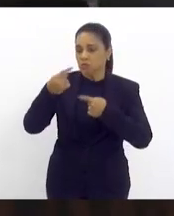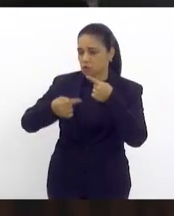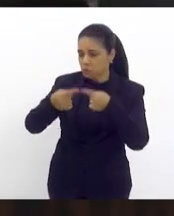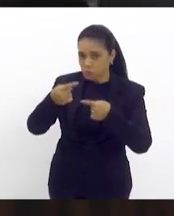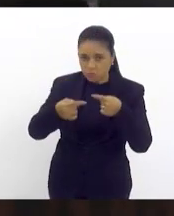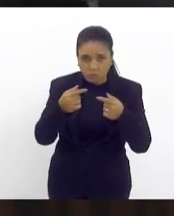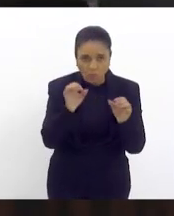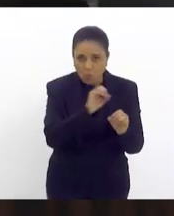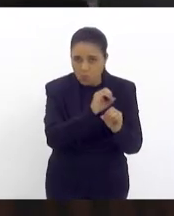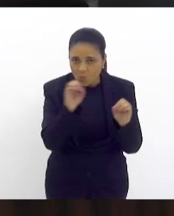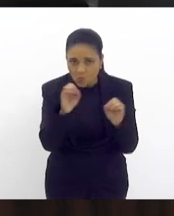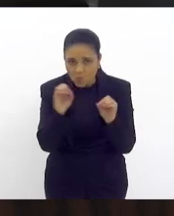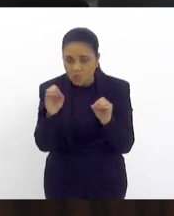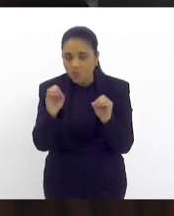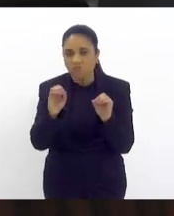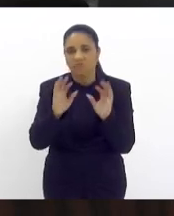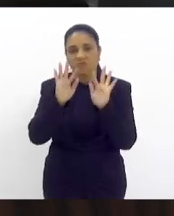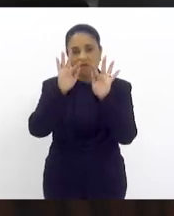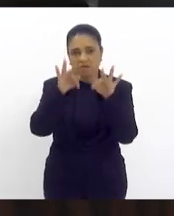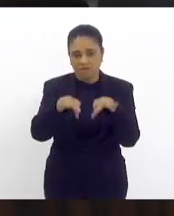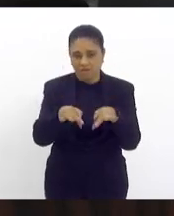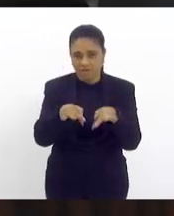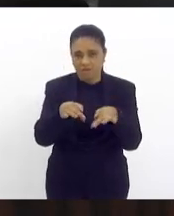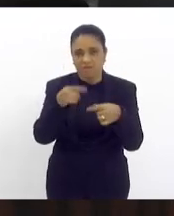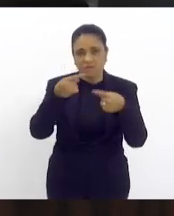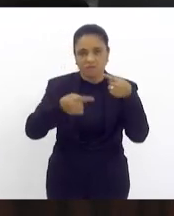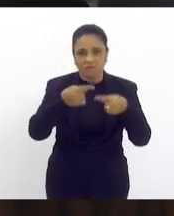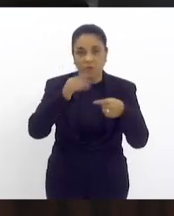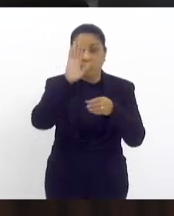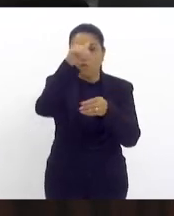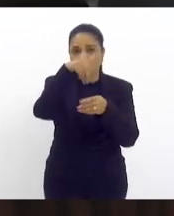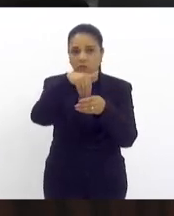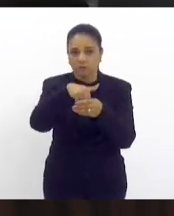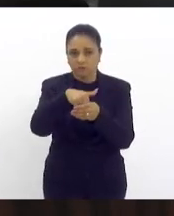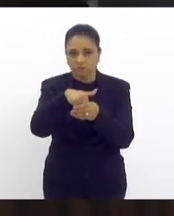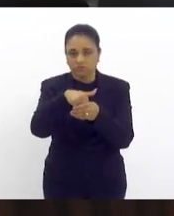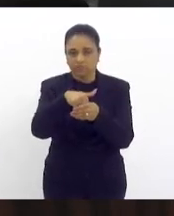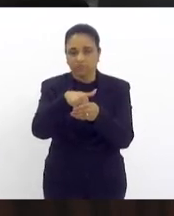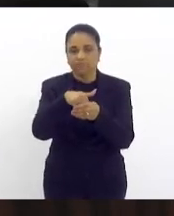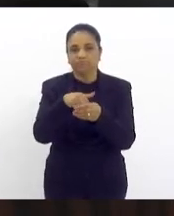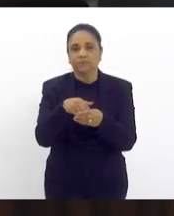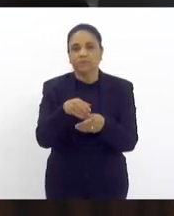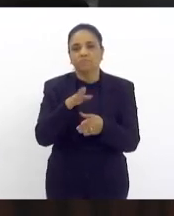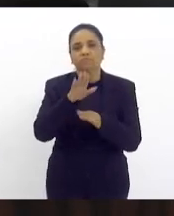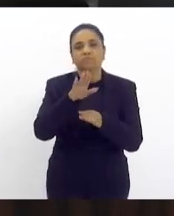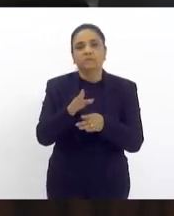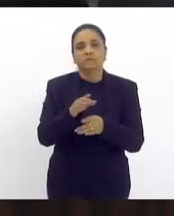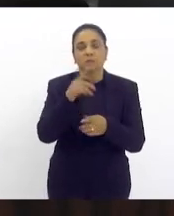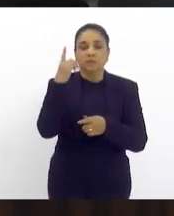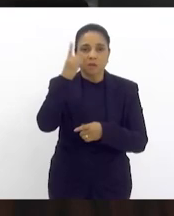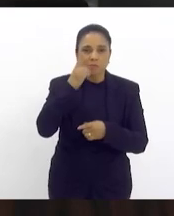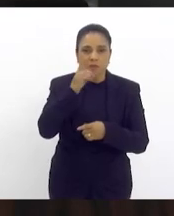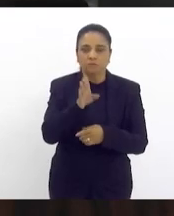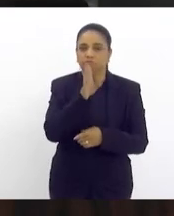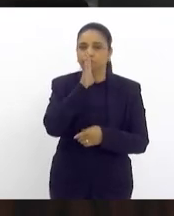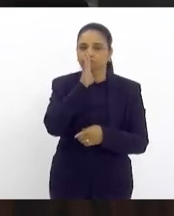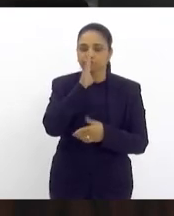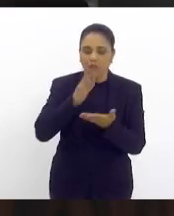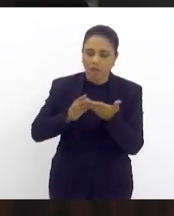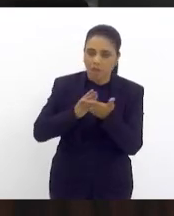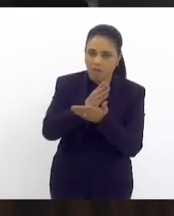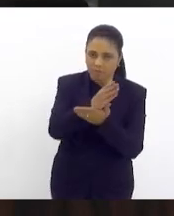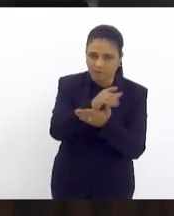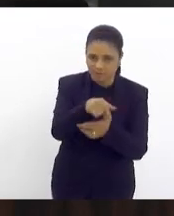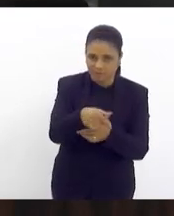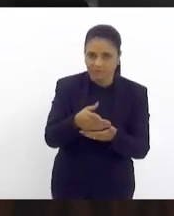ele discutir encerrado a discussão em votação senhores Como estão aprovado